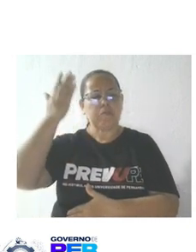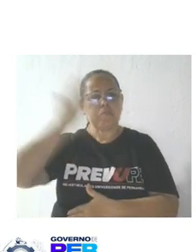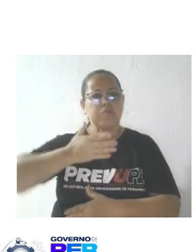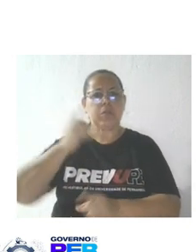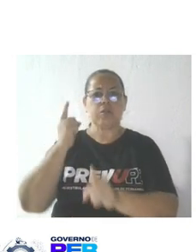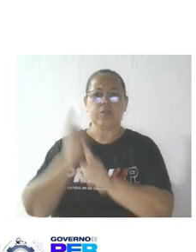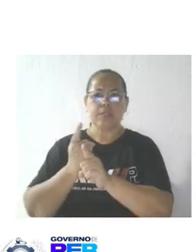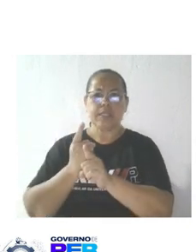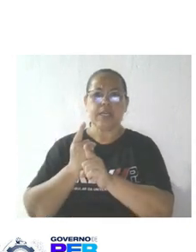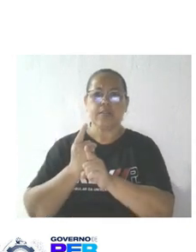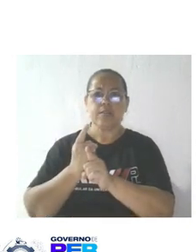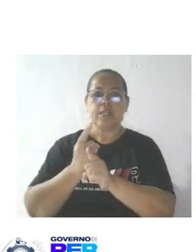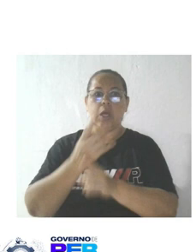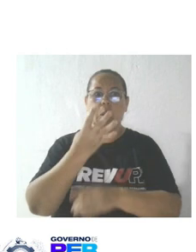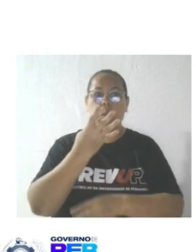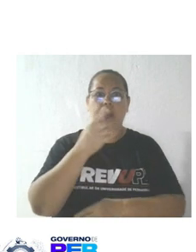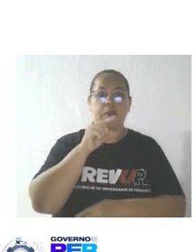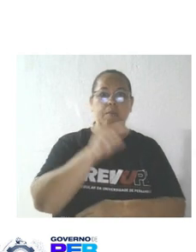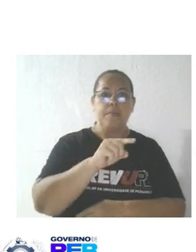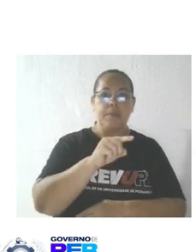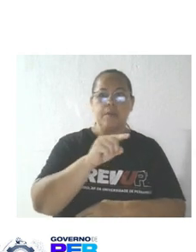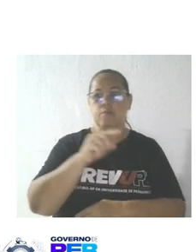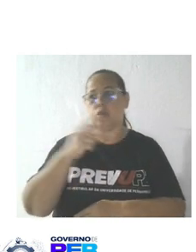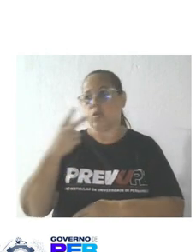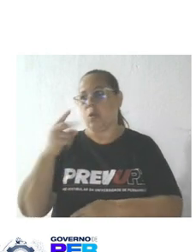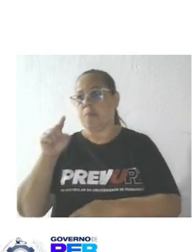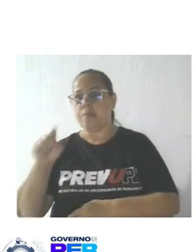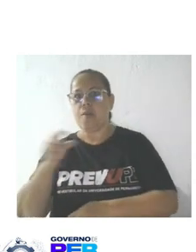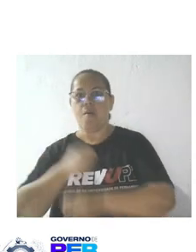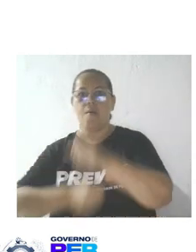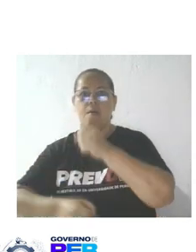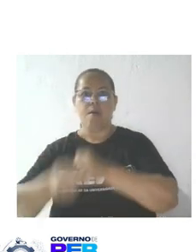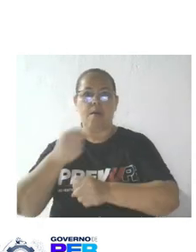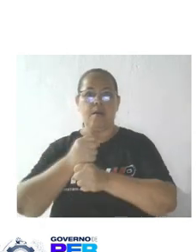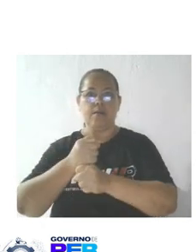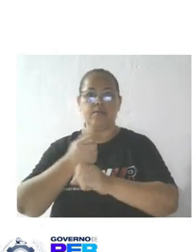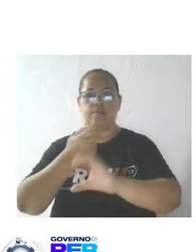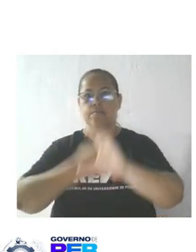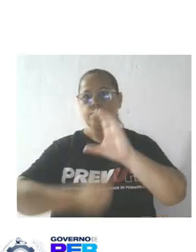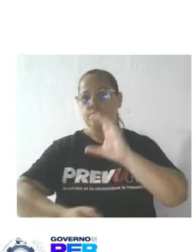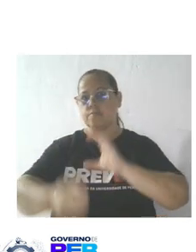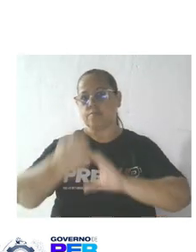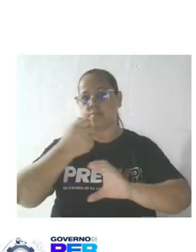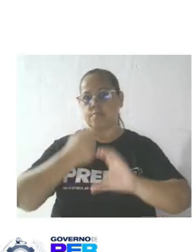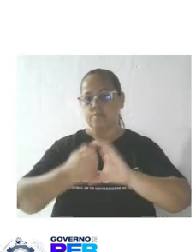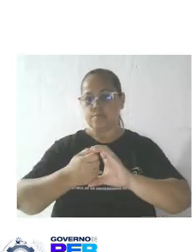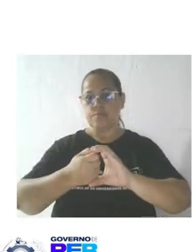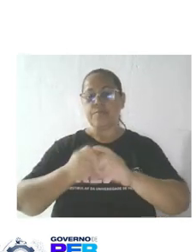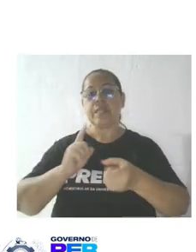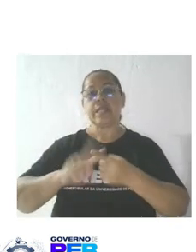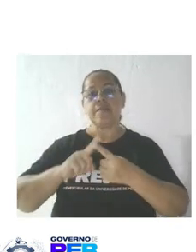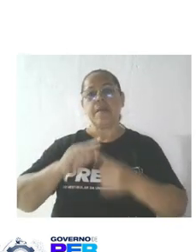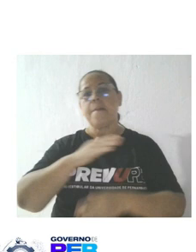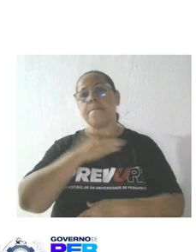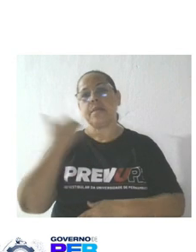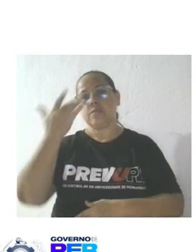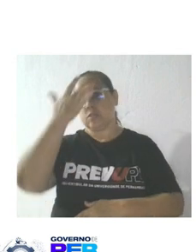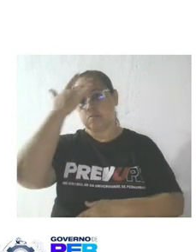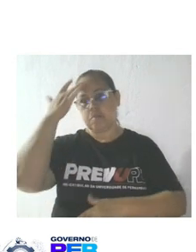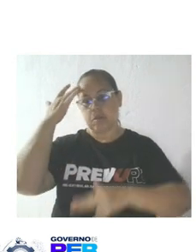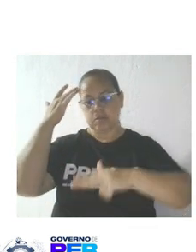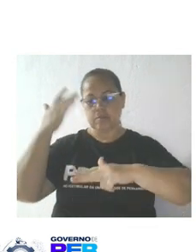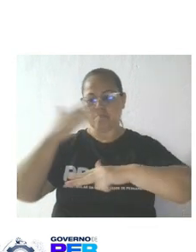4000 e 2000 a.C., lá no Egito. Algumas múmias possuíam sinais corpóreos semelhantes aos da tatuagem.